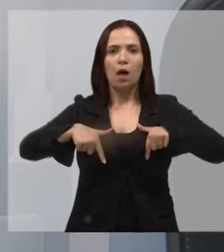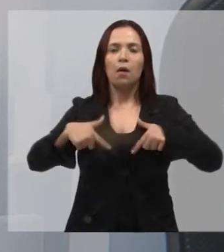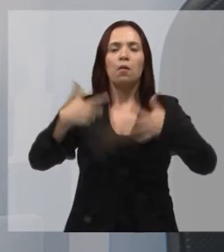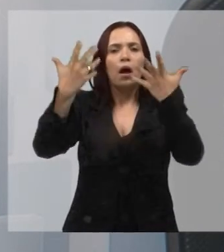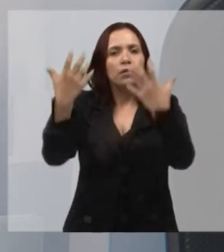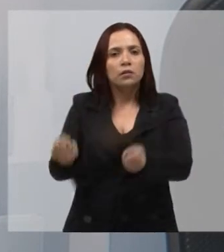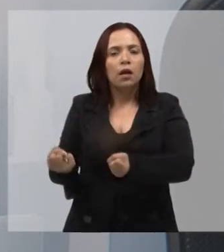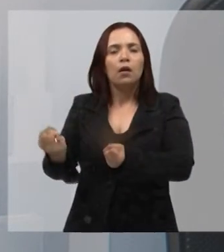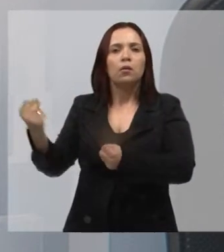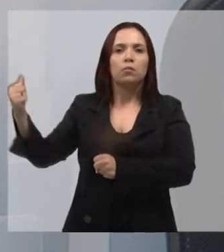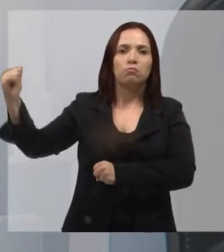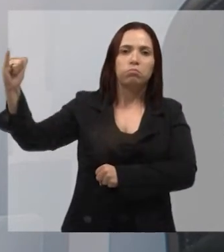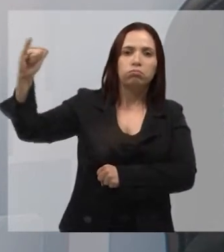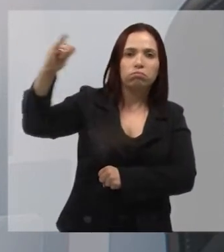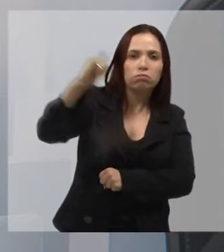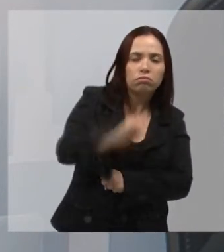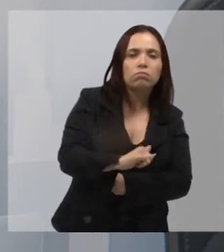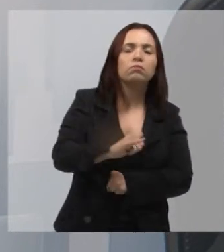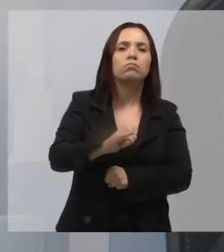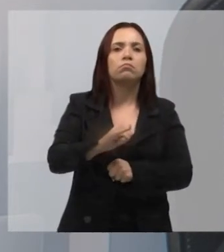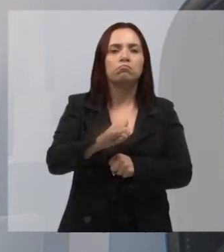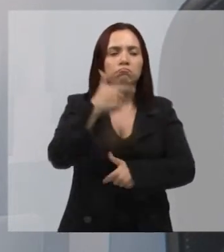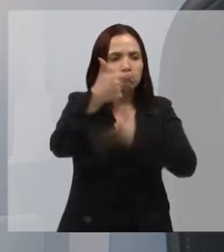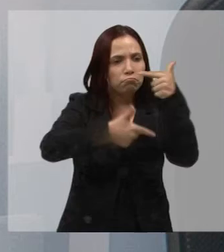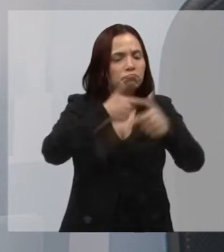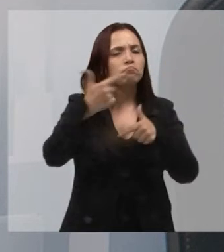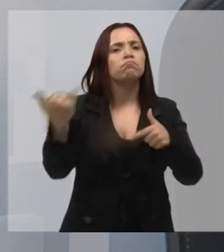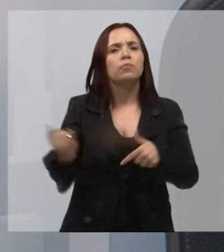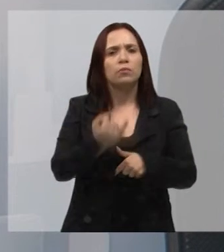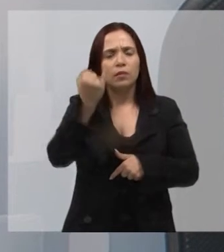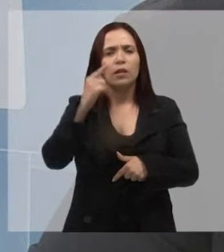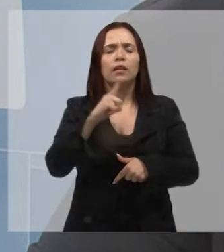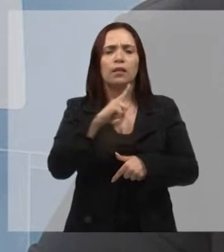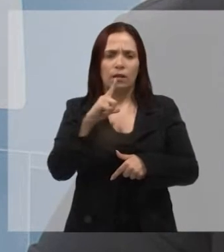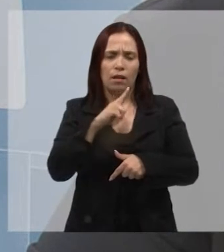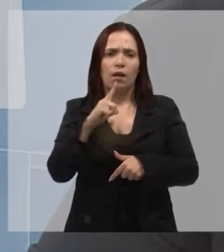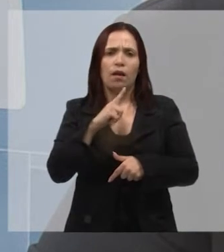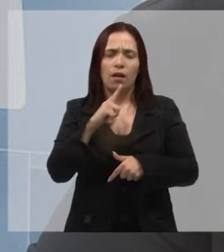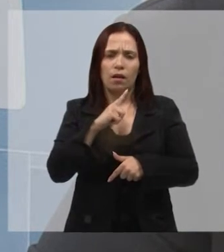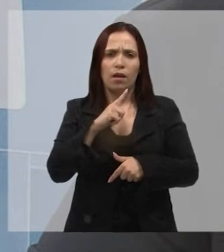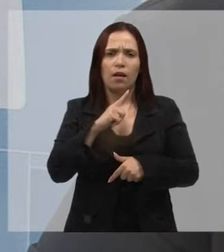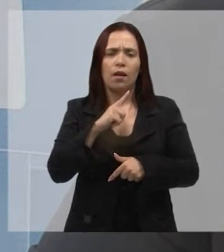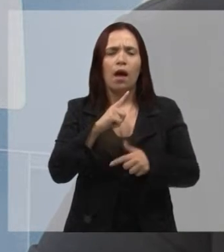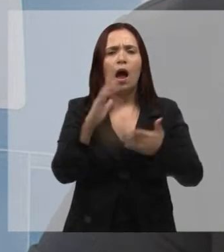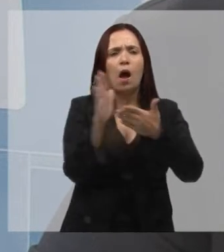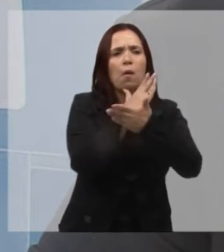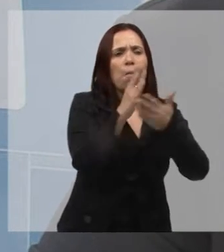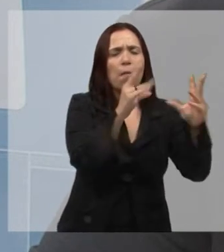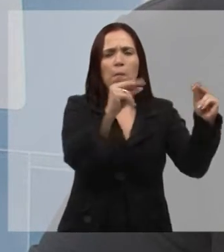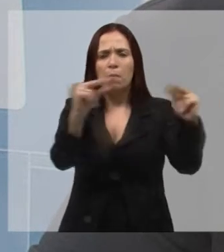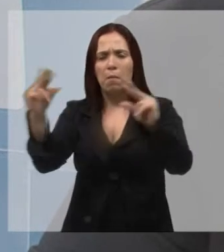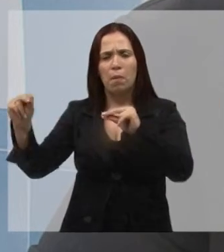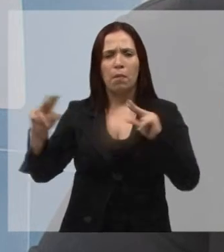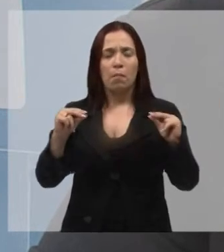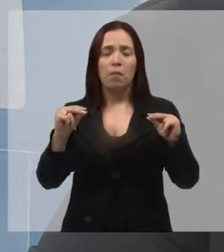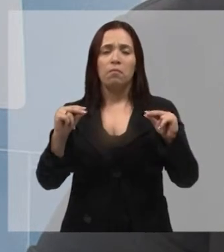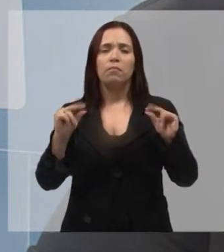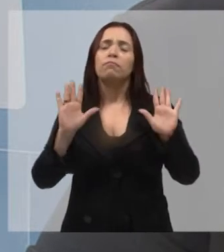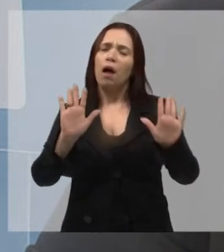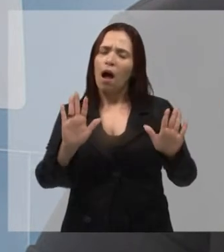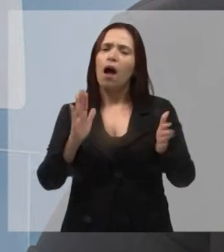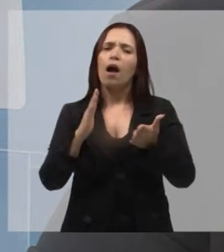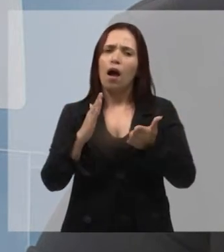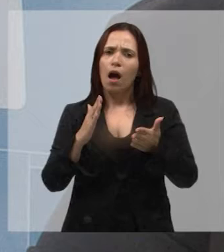vieram aqui. Achei muito importante isso. Houve muita conversa, disse-me-disse, mas no final deu tudo